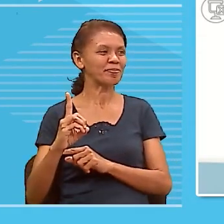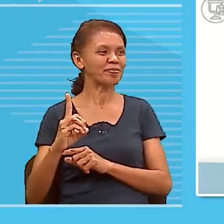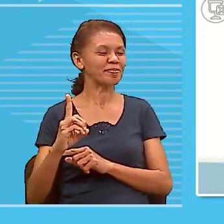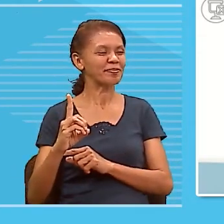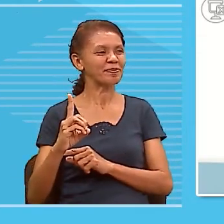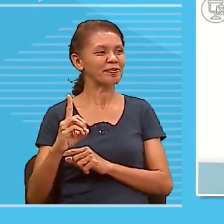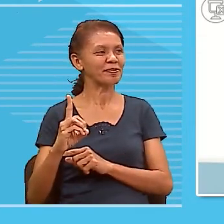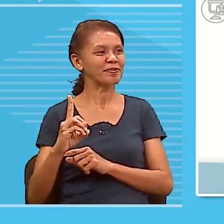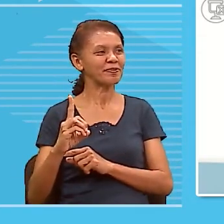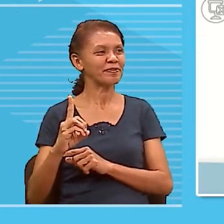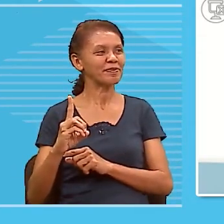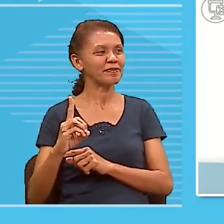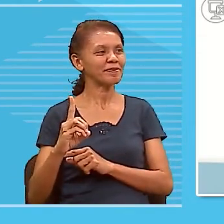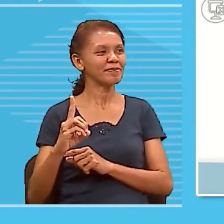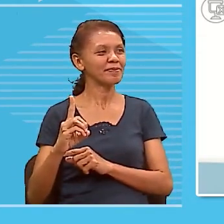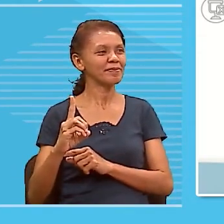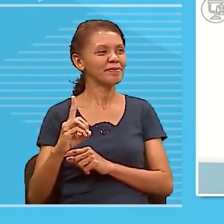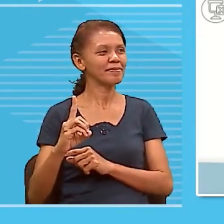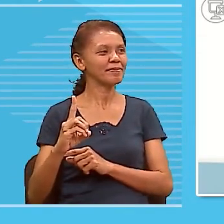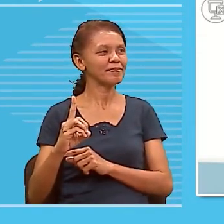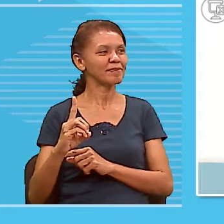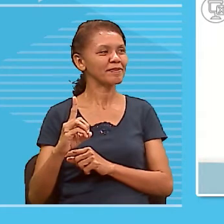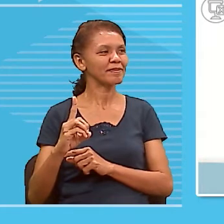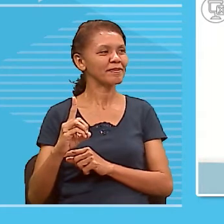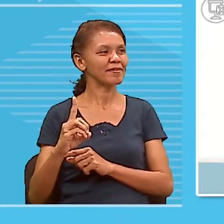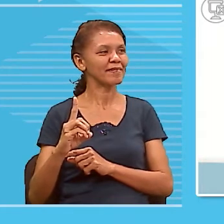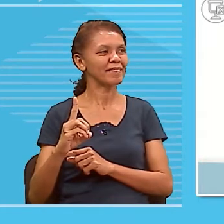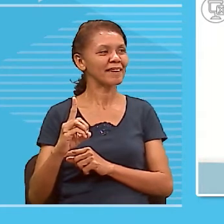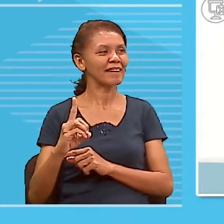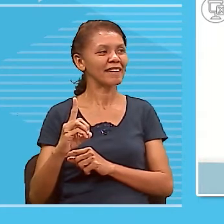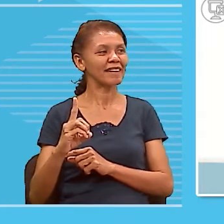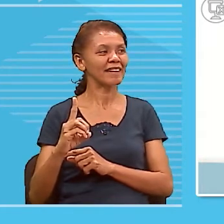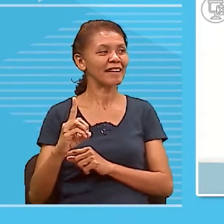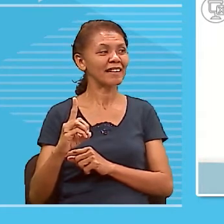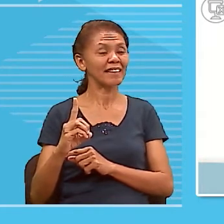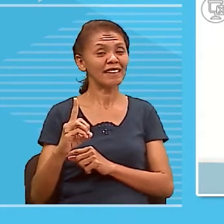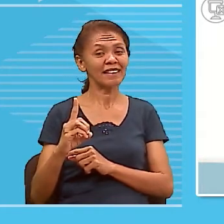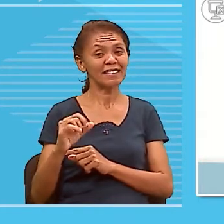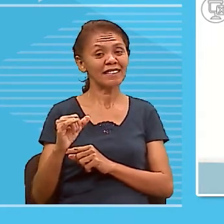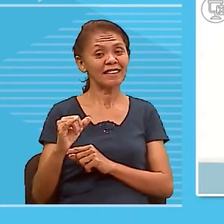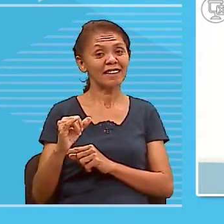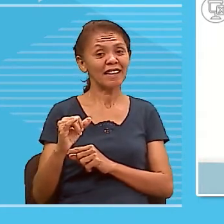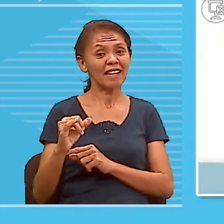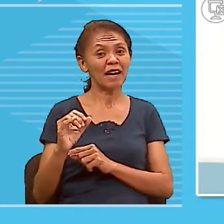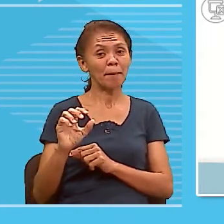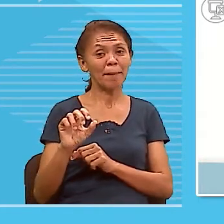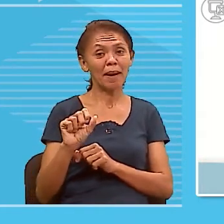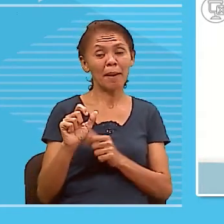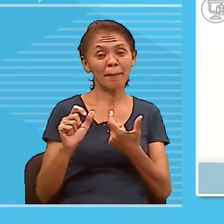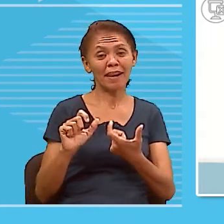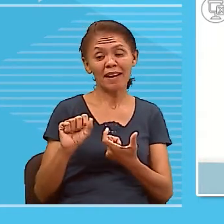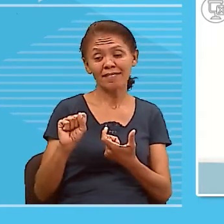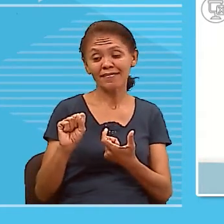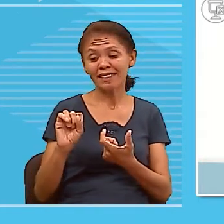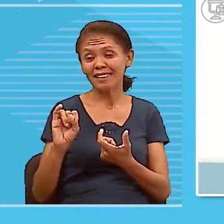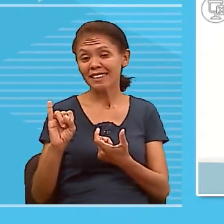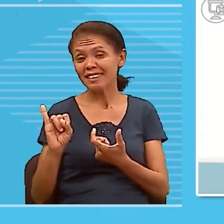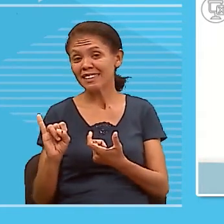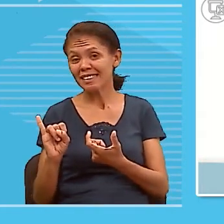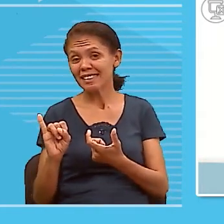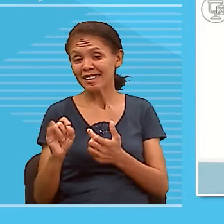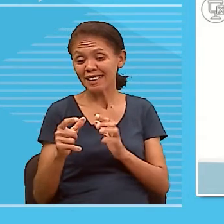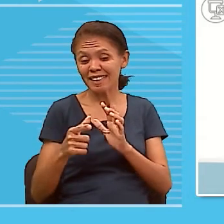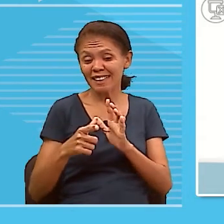como se aqui eu escrevesse um si ó se eu tivesse de escolher eu